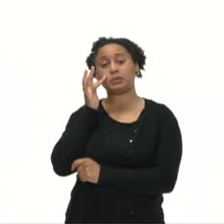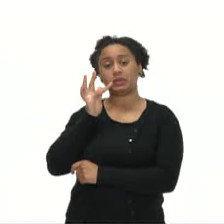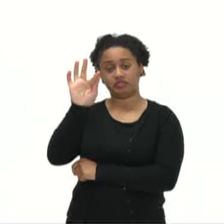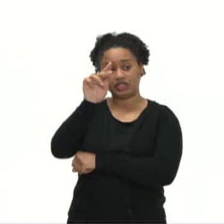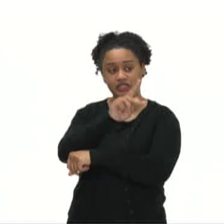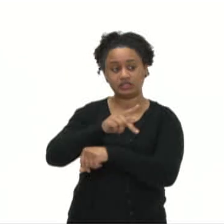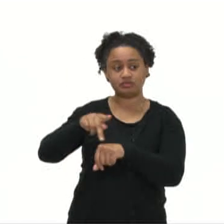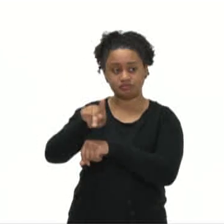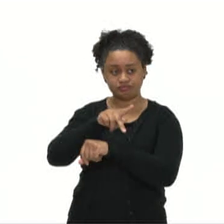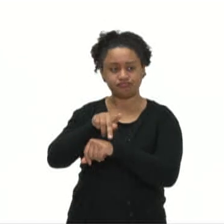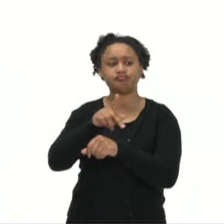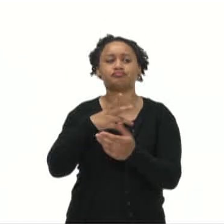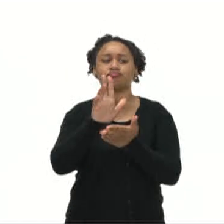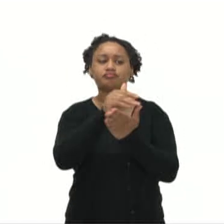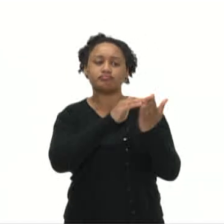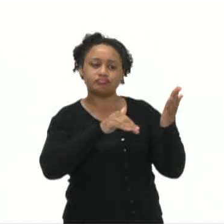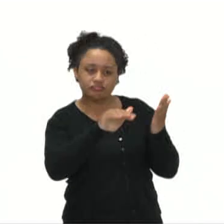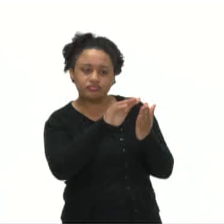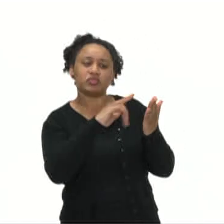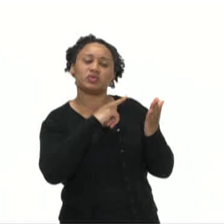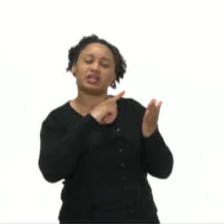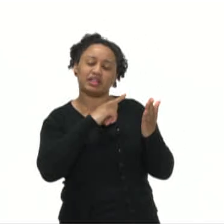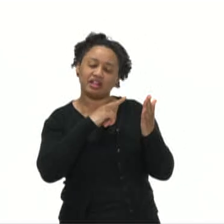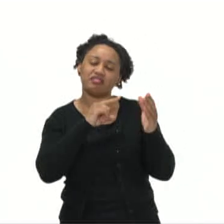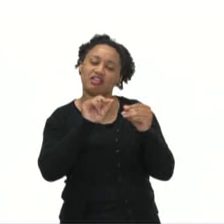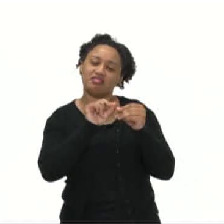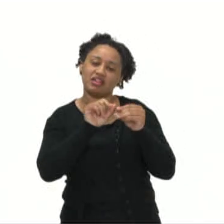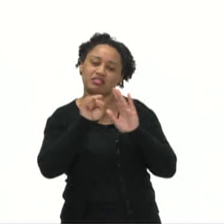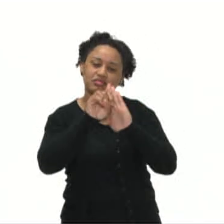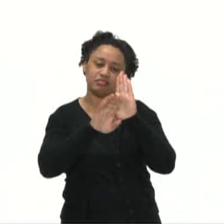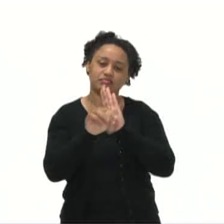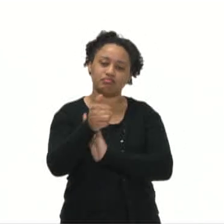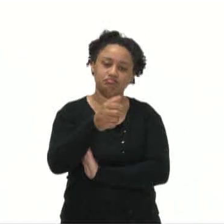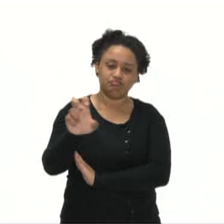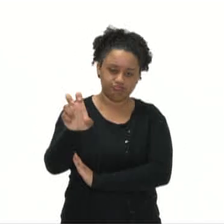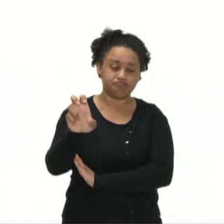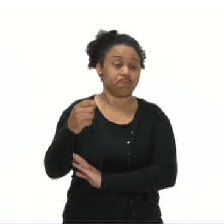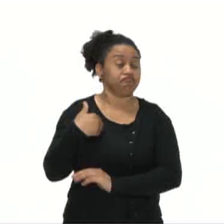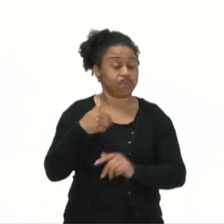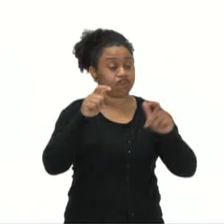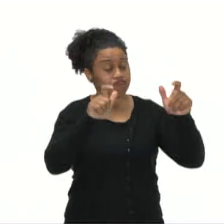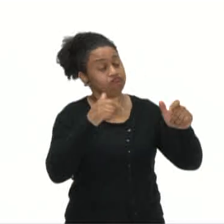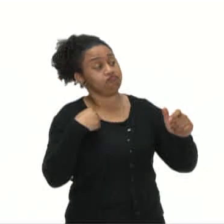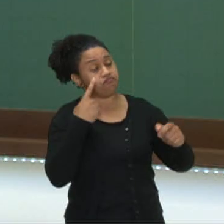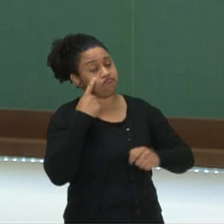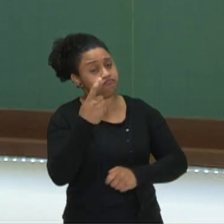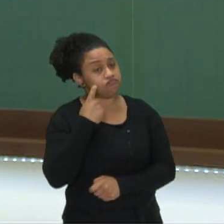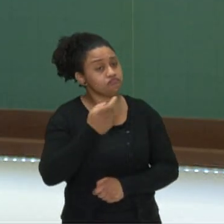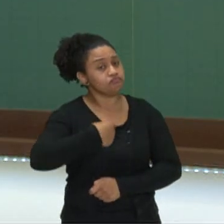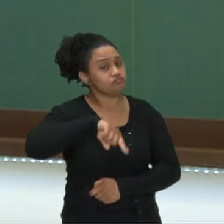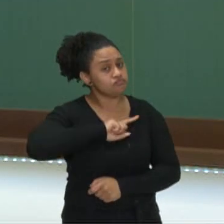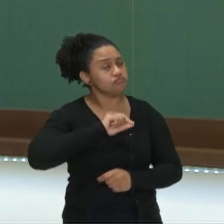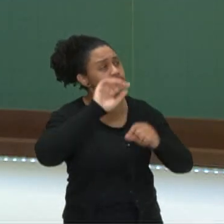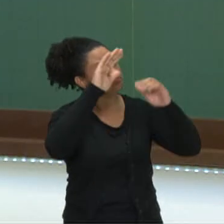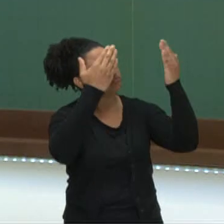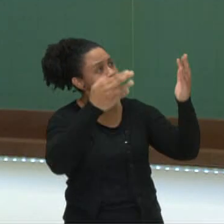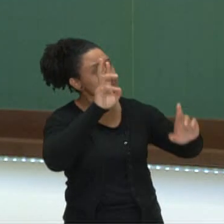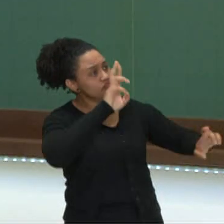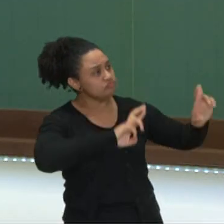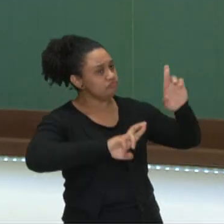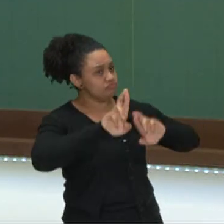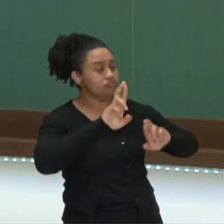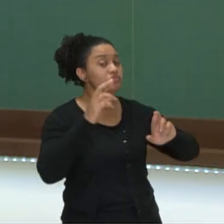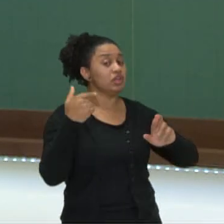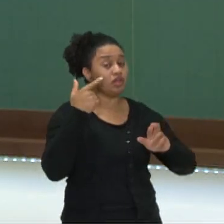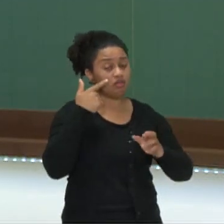de Guilherme Revel, lá do século XV, né? Então é uma fonte muito interessante, né? Que a gente pode analisar até os dias de